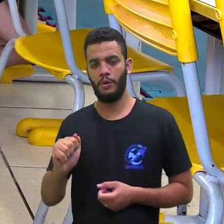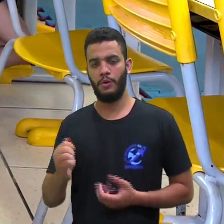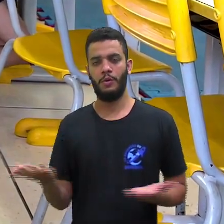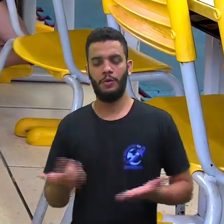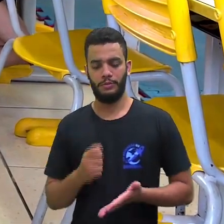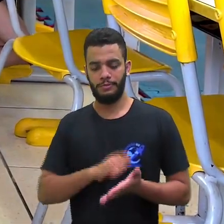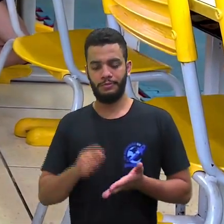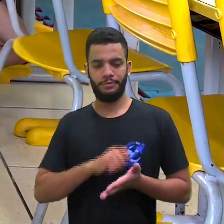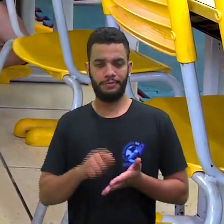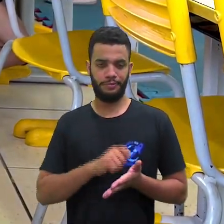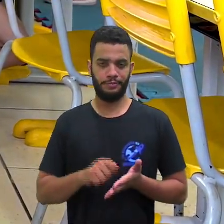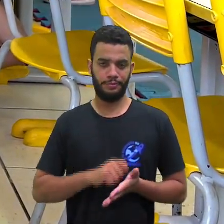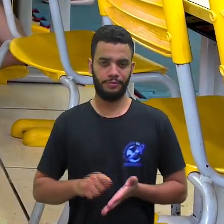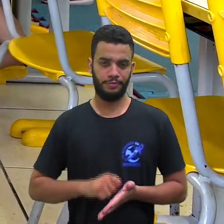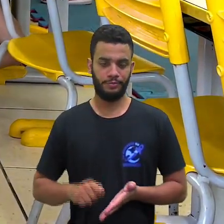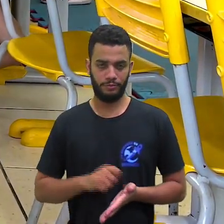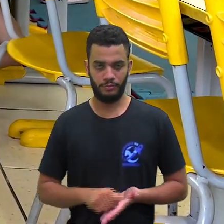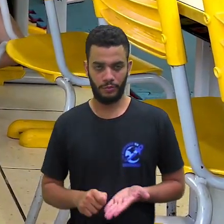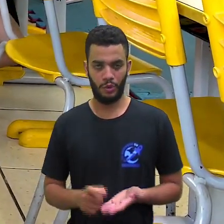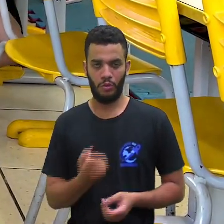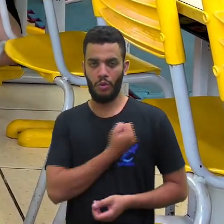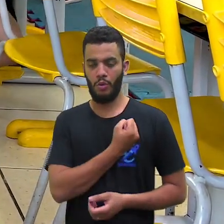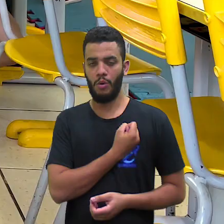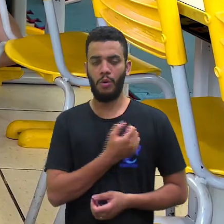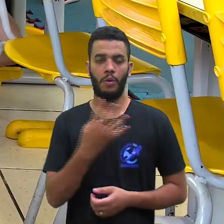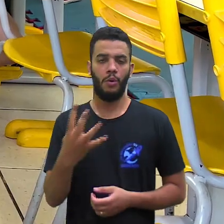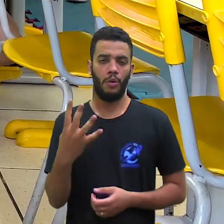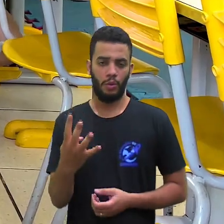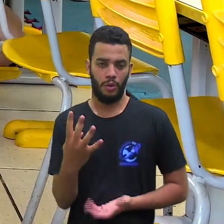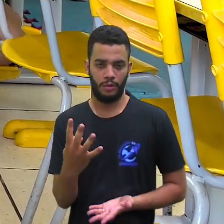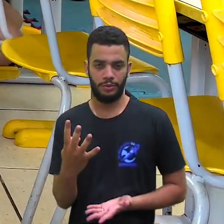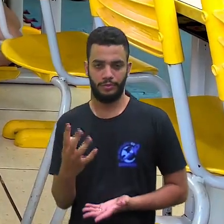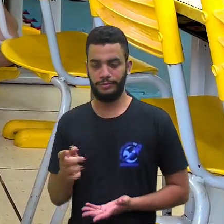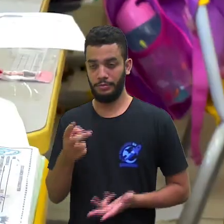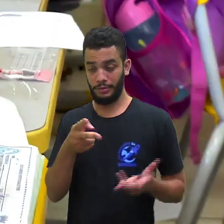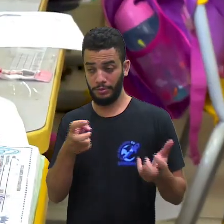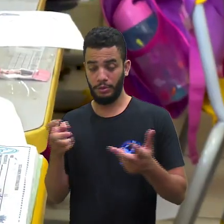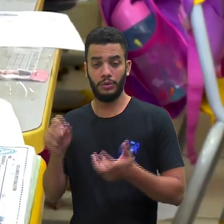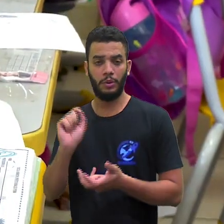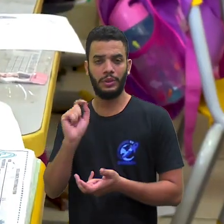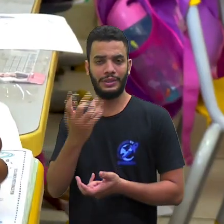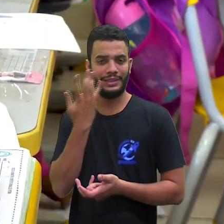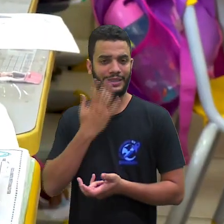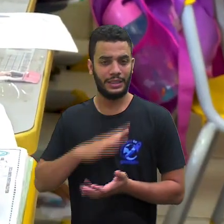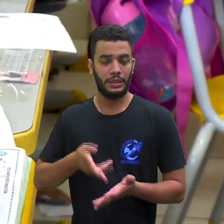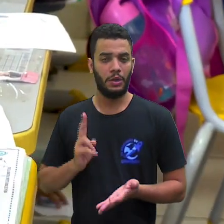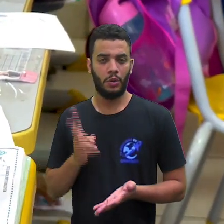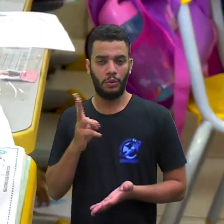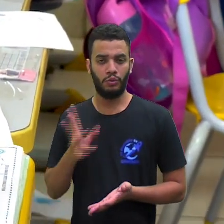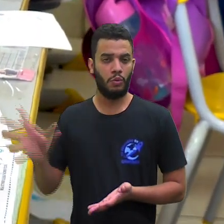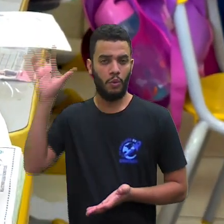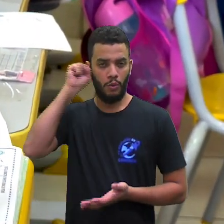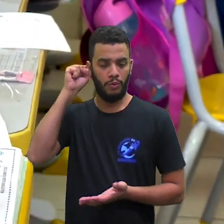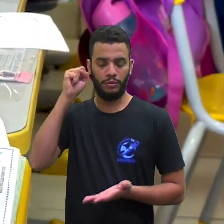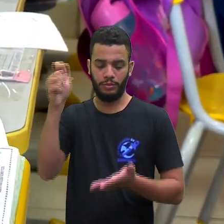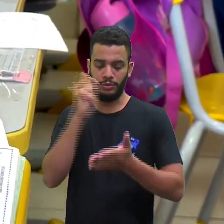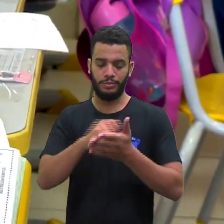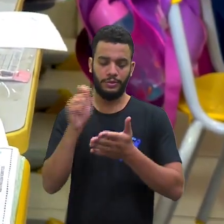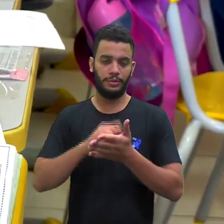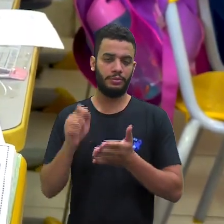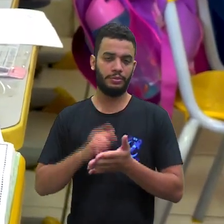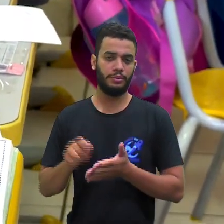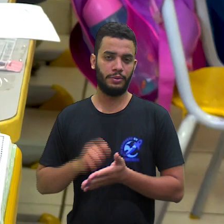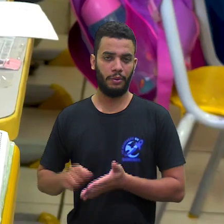Deixa eu ver, qual que você parou? Na mula ainda? A curupira, mula. A letrinha A aqui. Agora